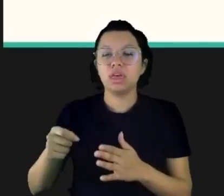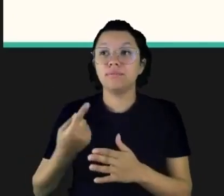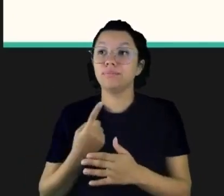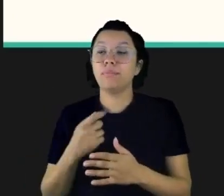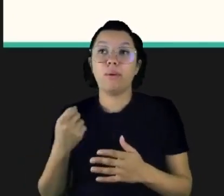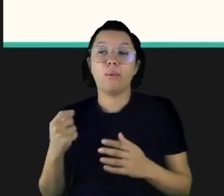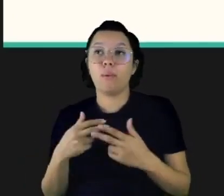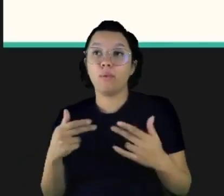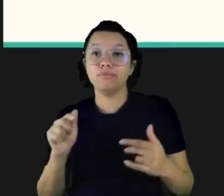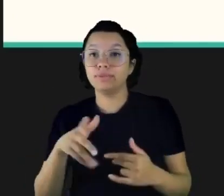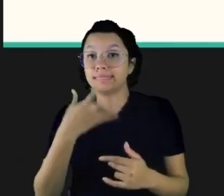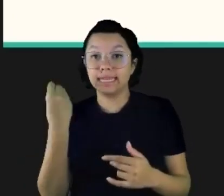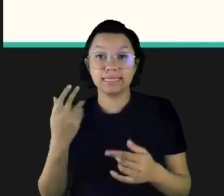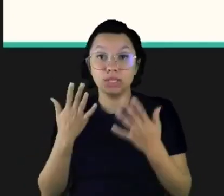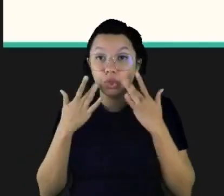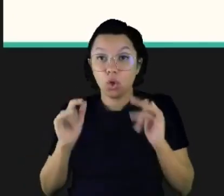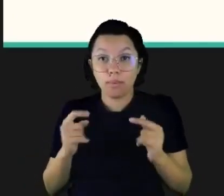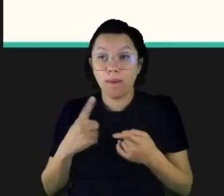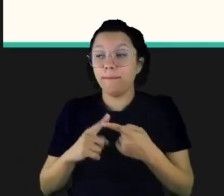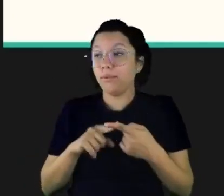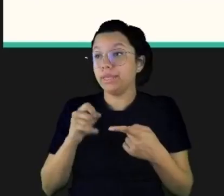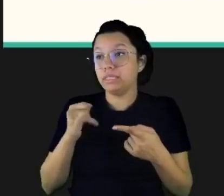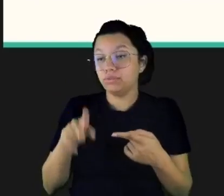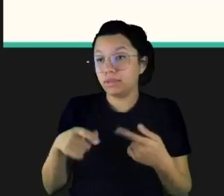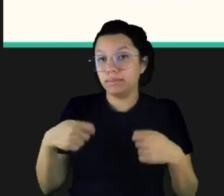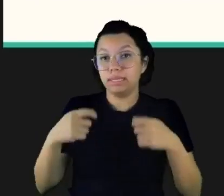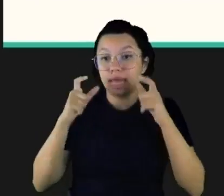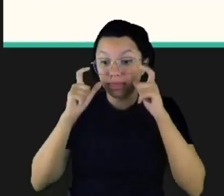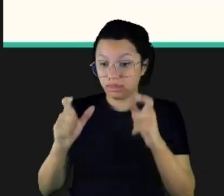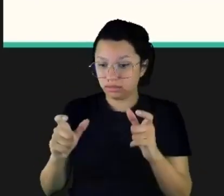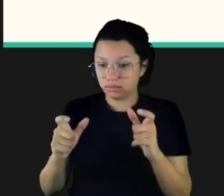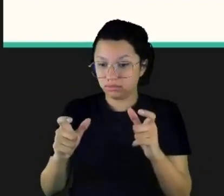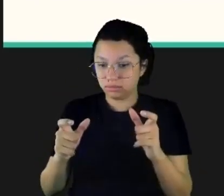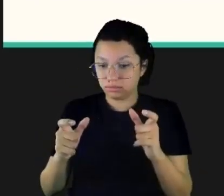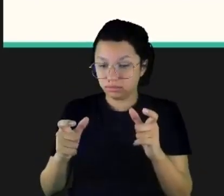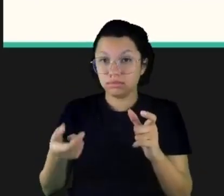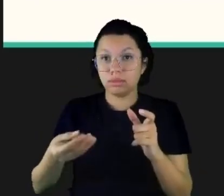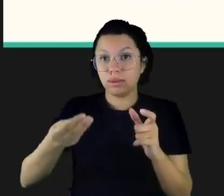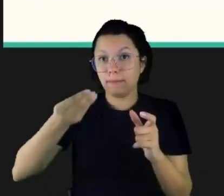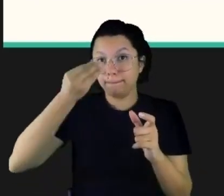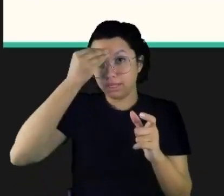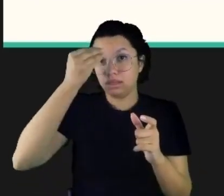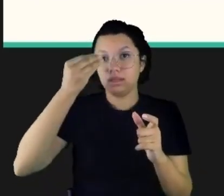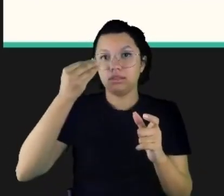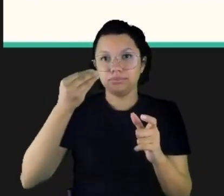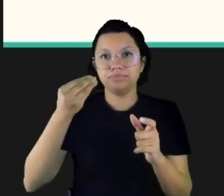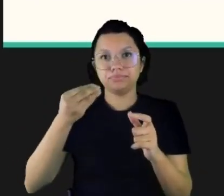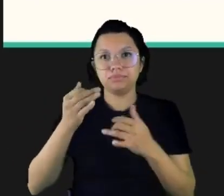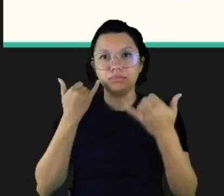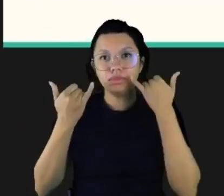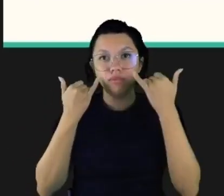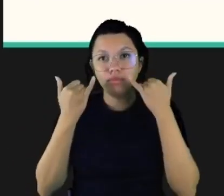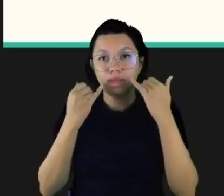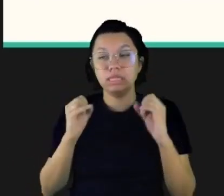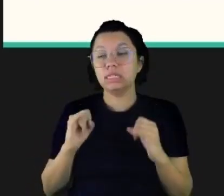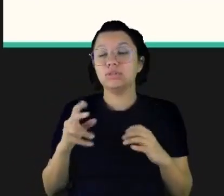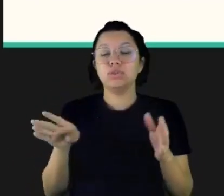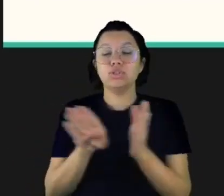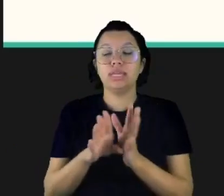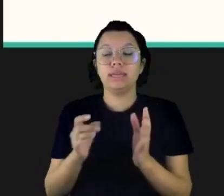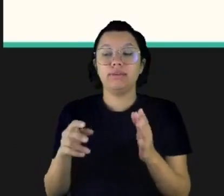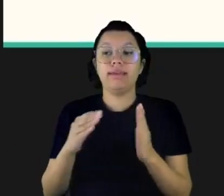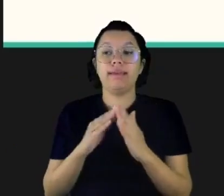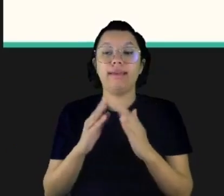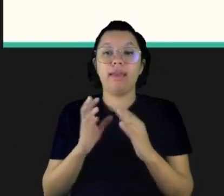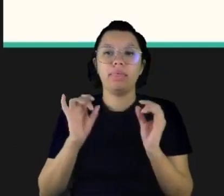forma normal. Porque se você precisa de atenção para reter a informação, se eu chego em casa, jogo o celular, jogo a chave e não